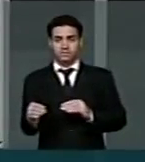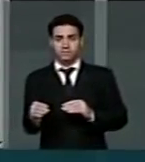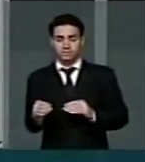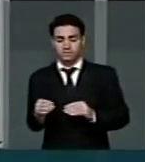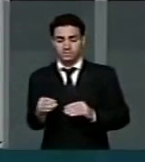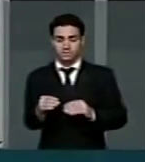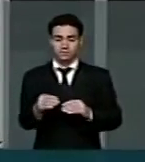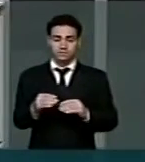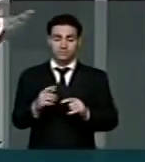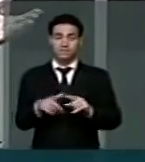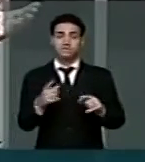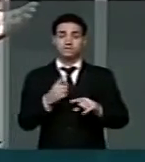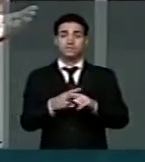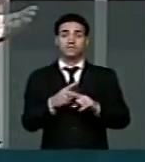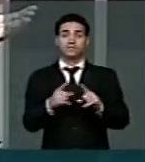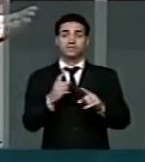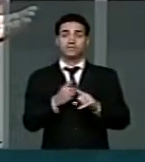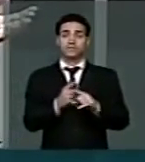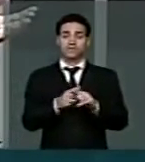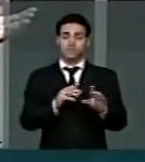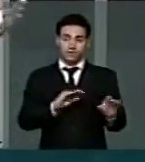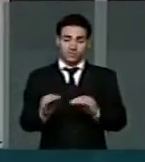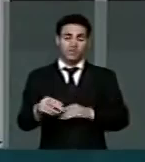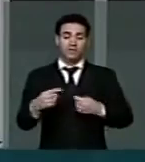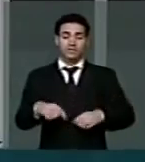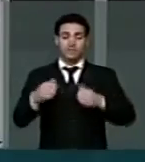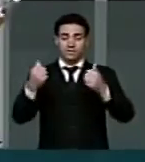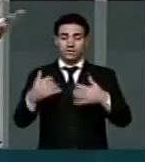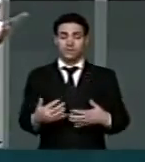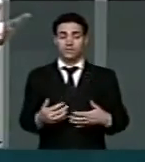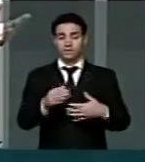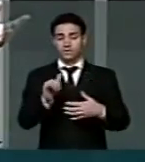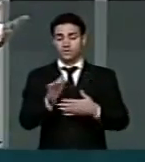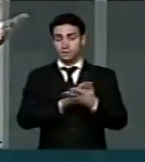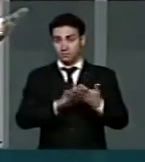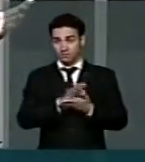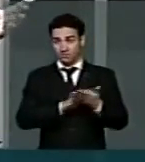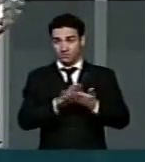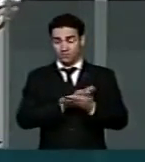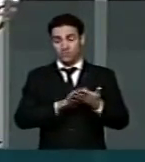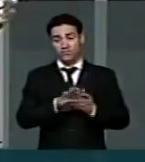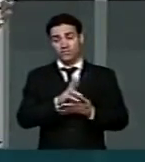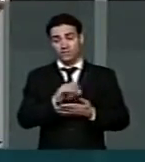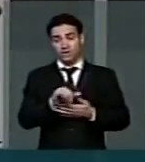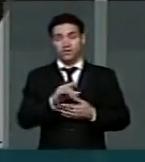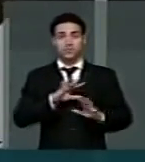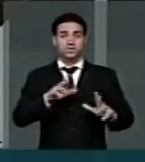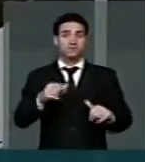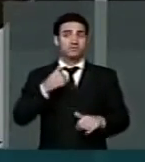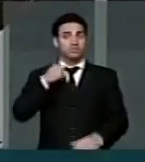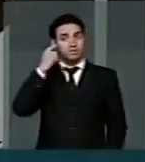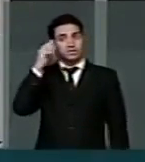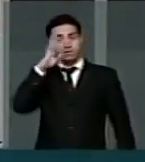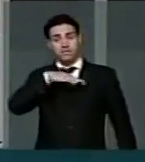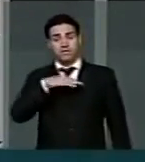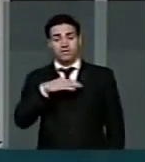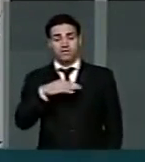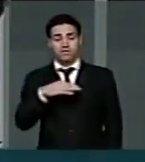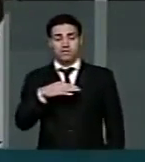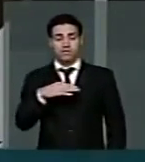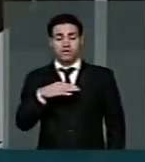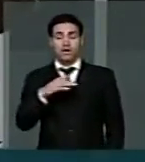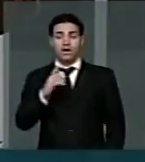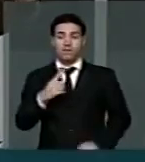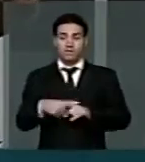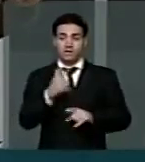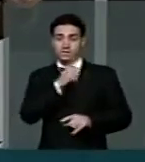dessa mudança, elas têm que ser explicitadas. Senão a especulação vai acontecer. Está pegando fundo